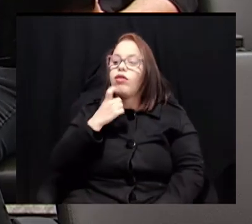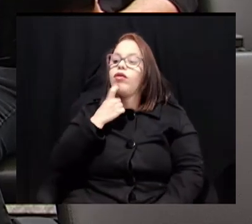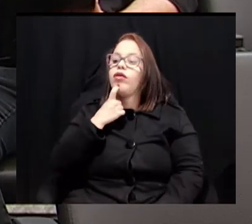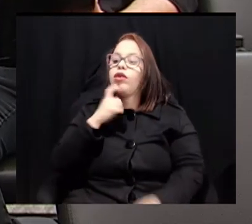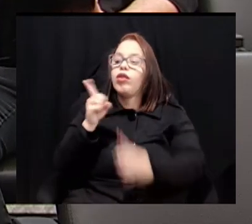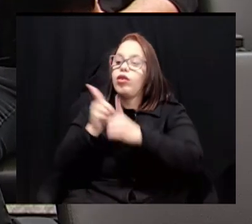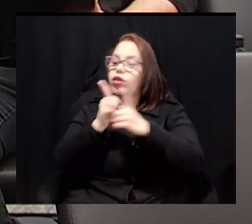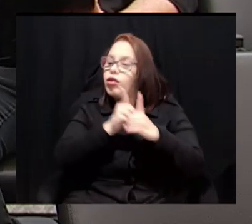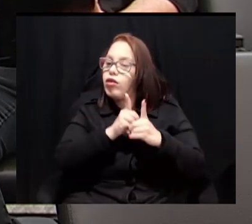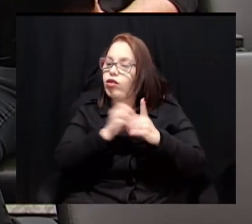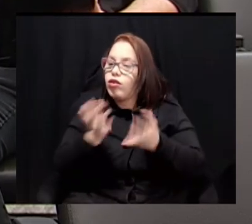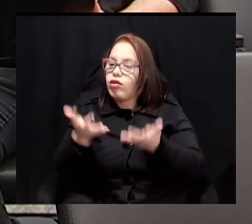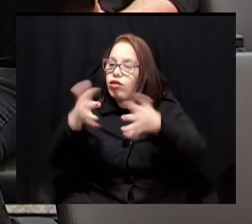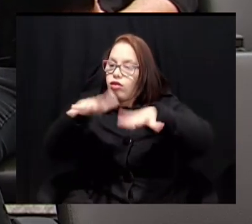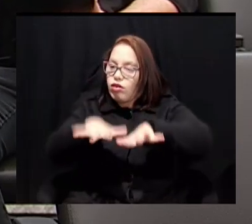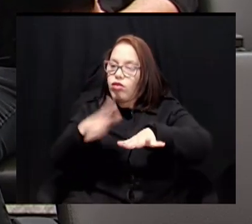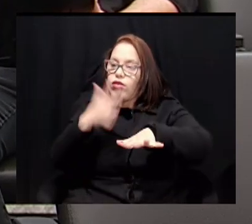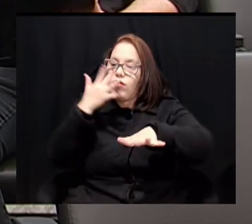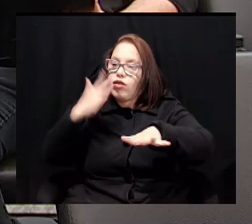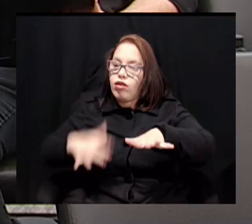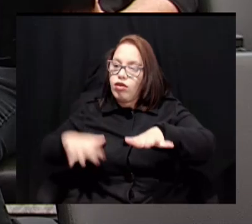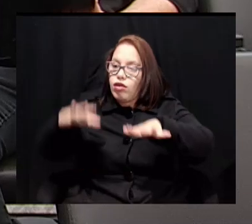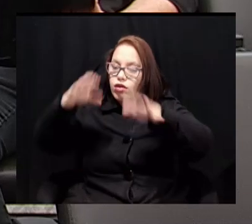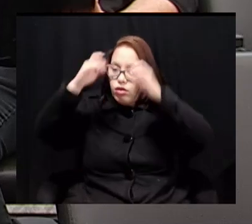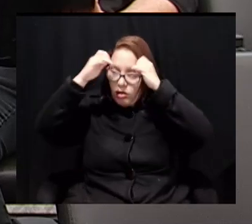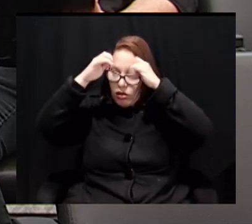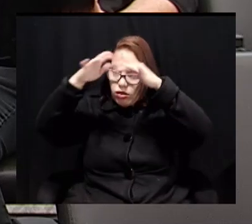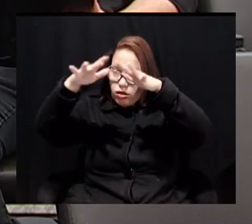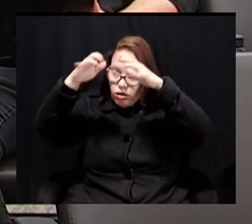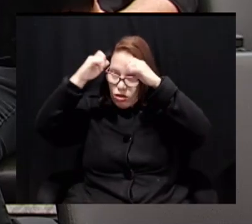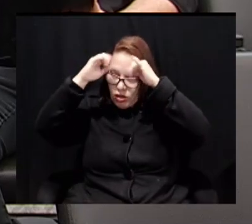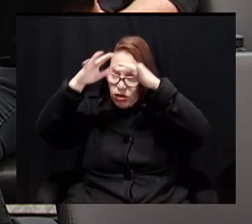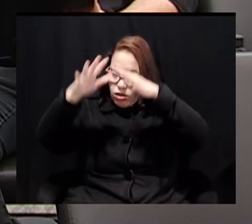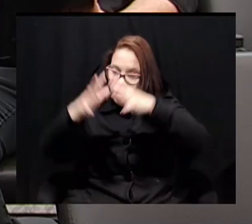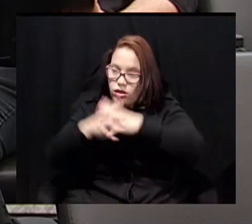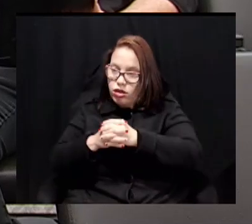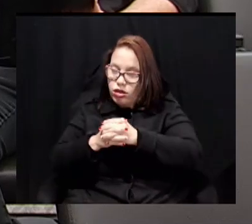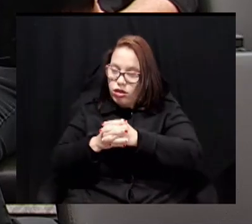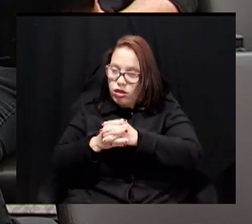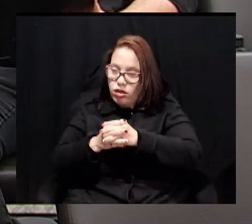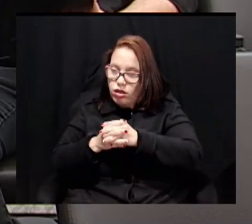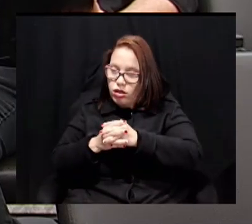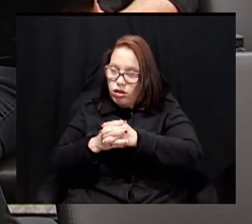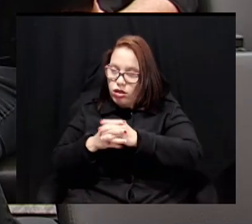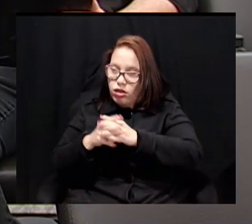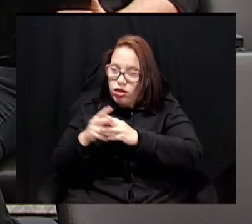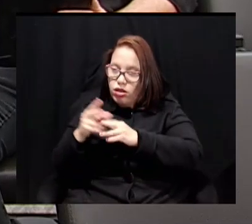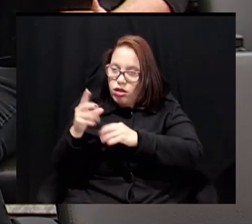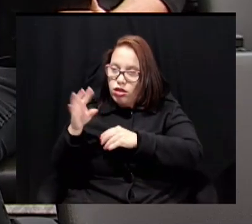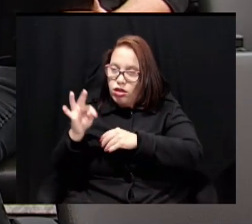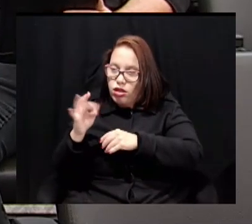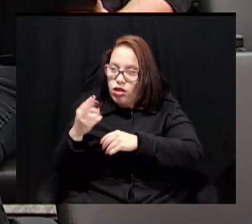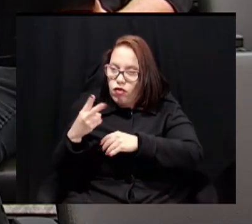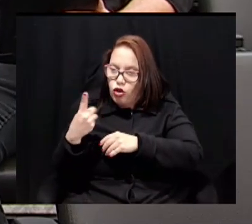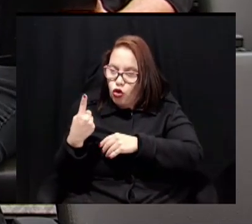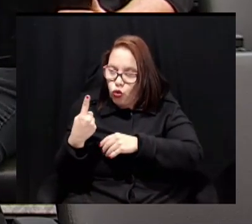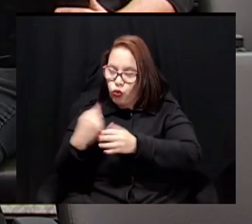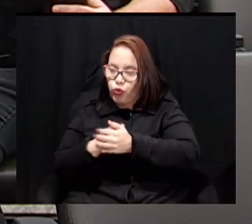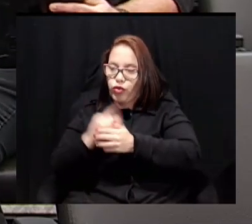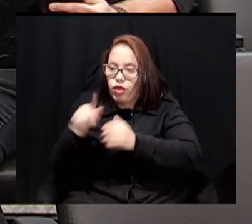inclusão das crianças com TEA e portadores da trissomia dos cromossomos 21, T21 e da outras